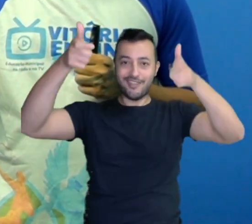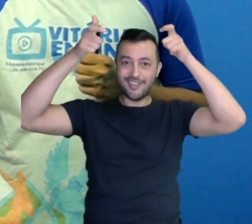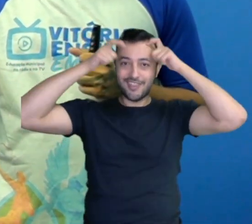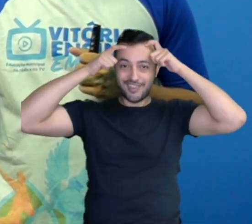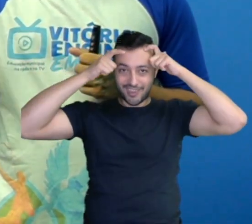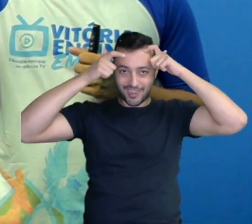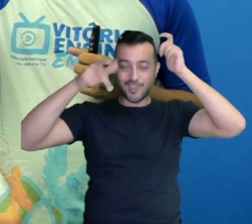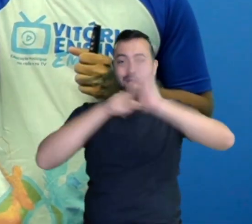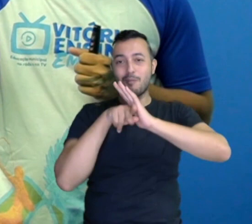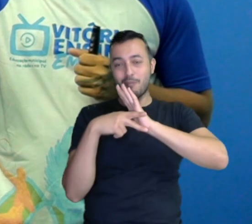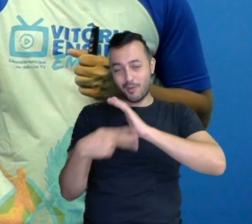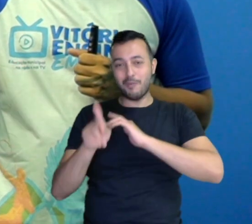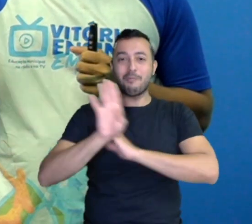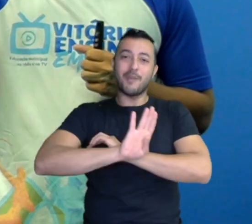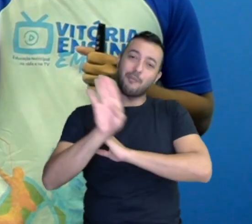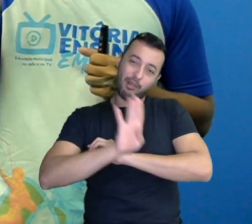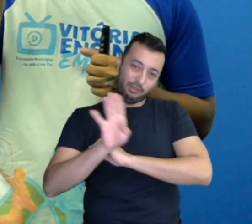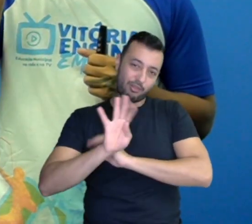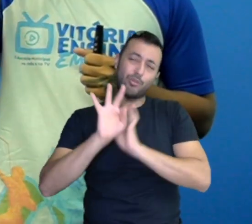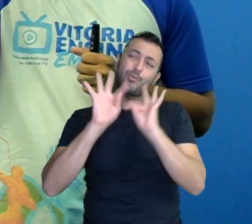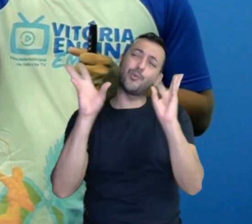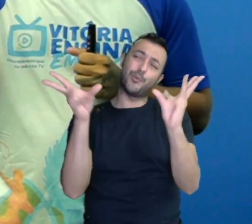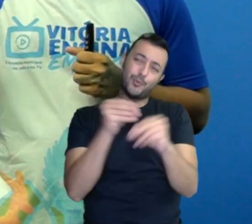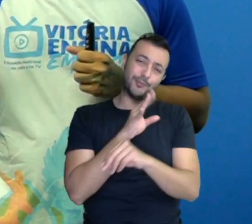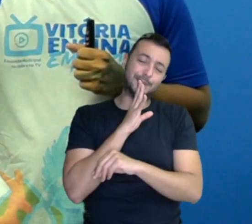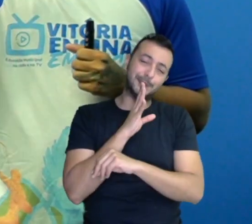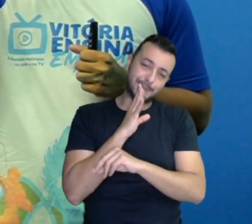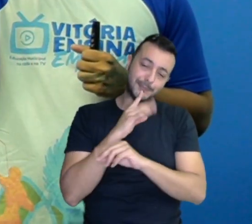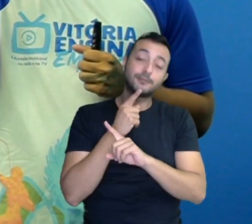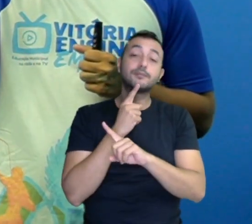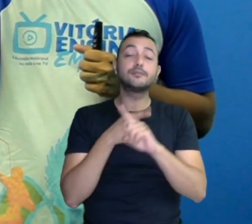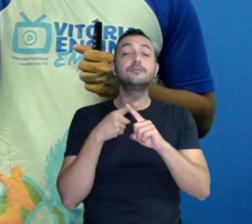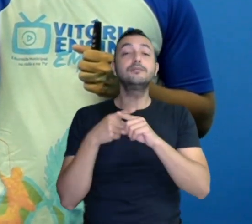da Babilônia, um rei muito conhecido, porque a partir dele,